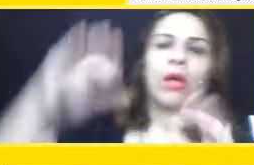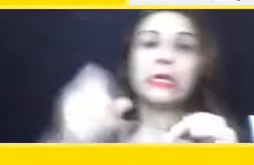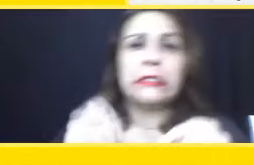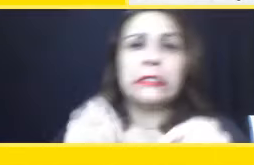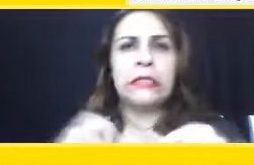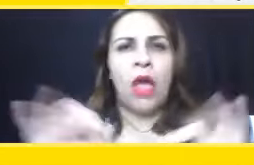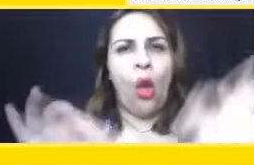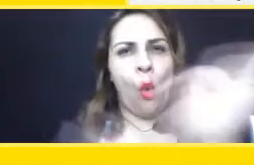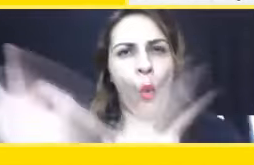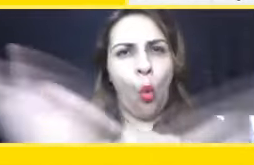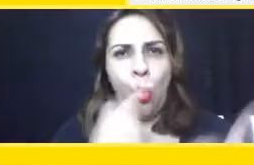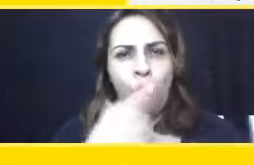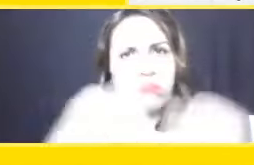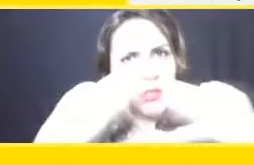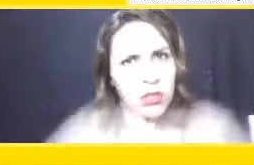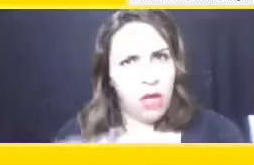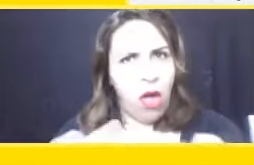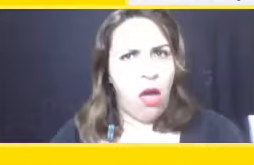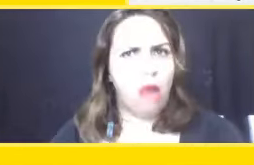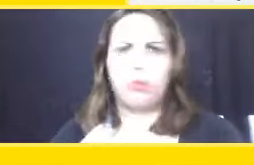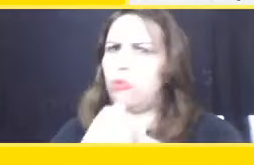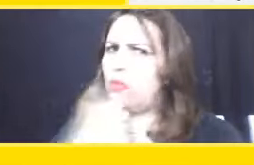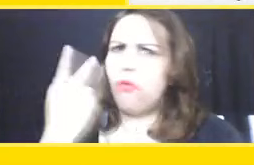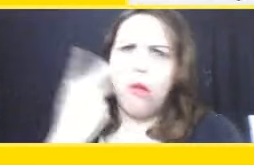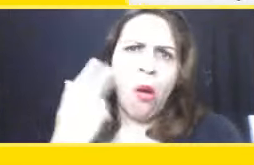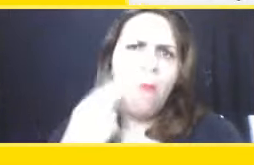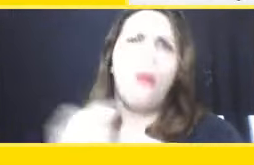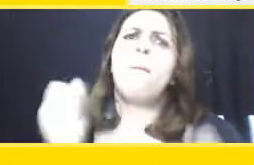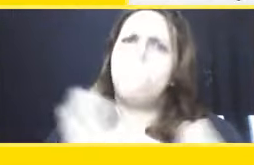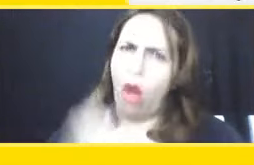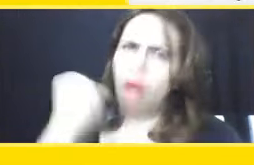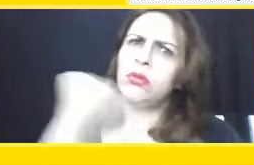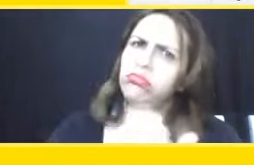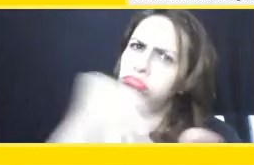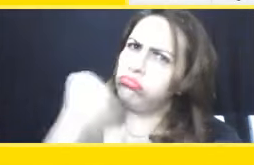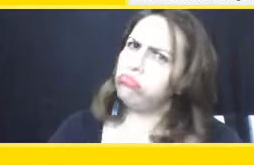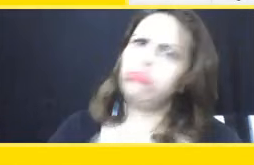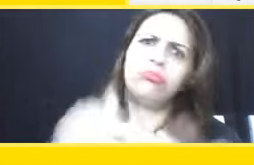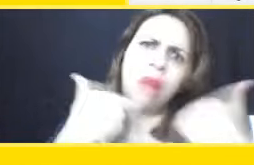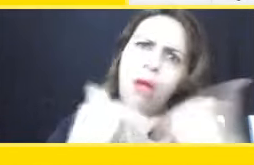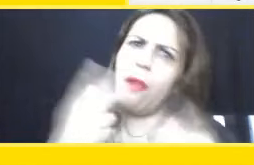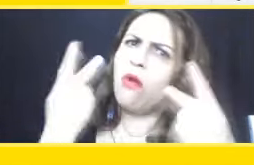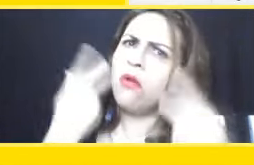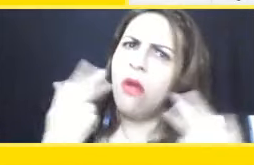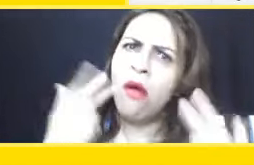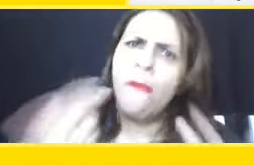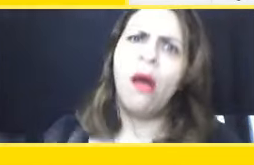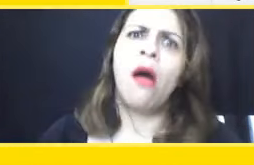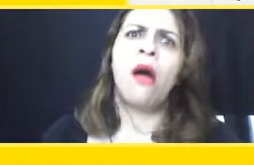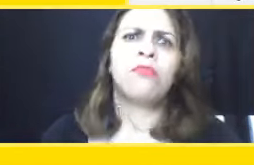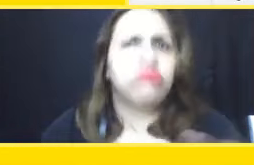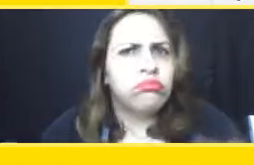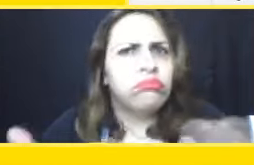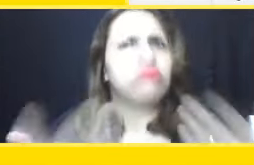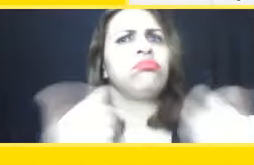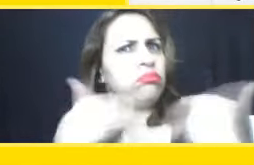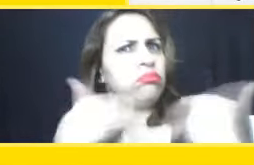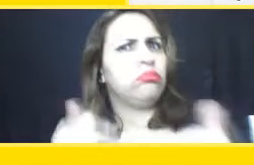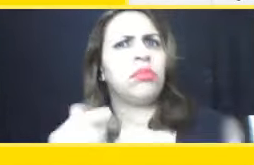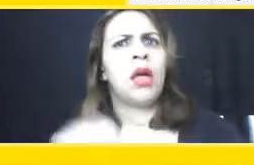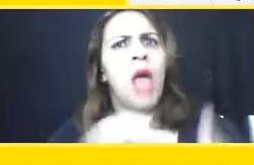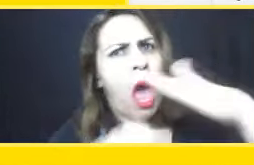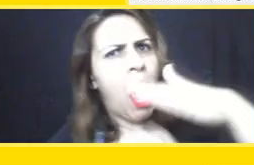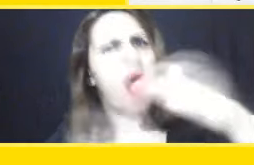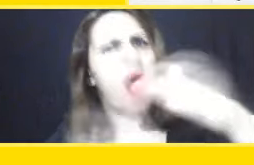o porquê ela não ser contratada. Então, essa lei estabelece essa política pública de incentivo para que os empresários